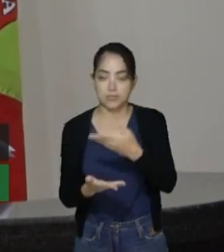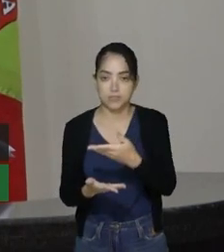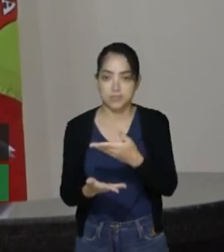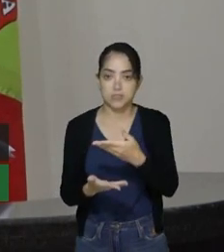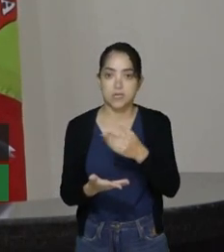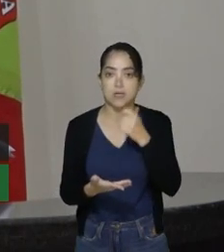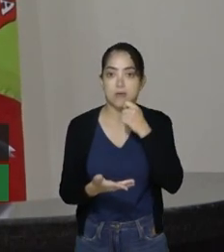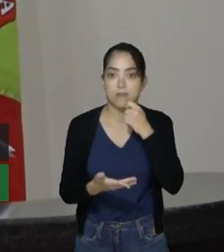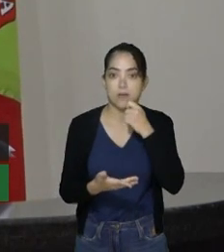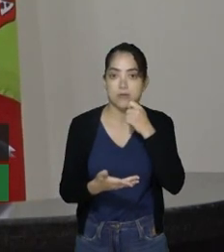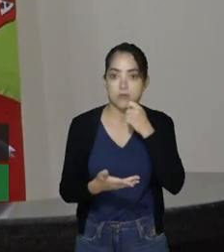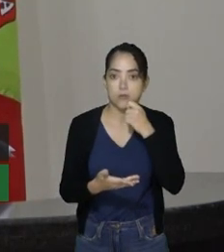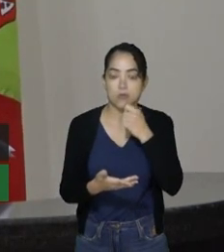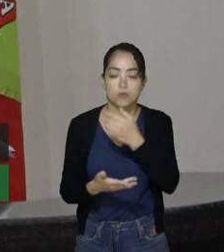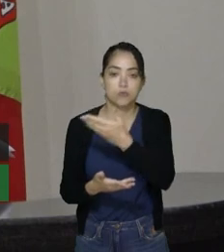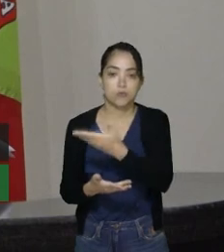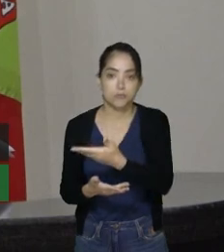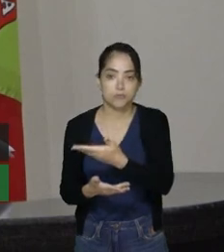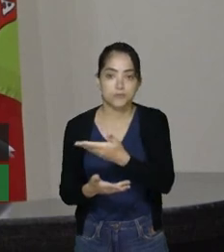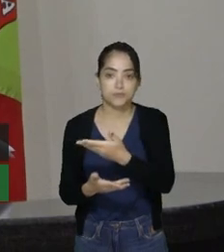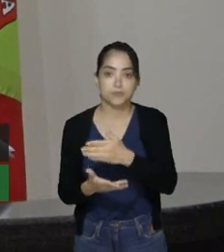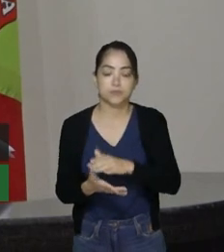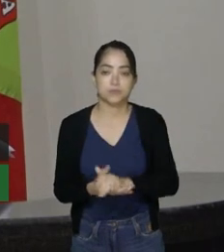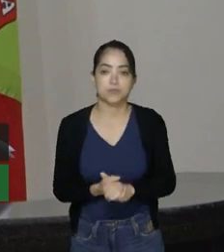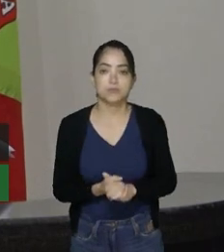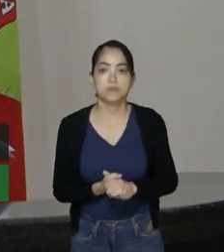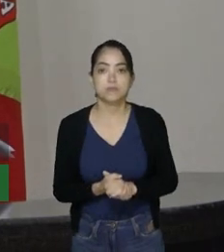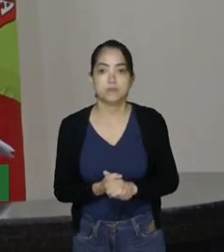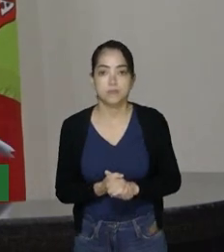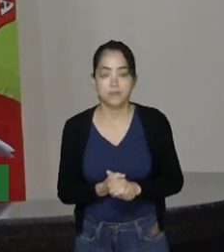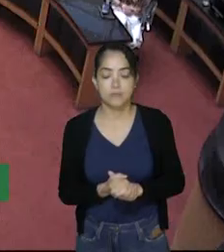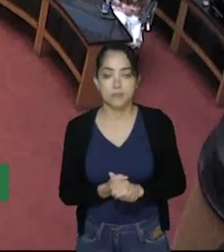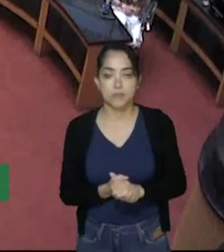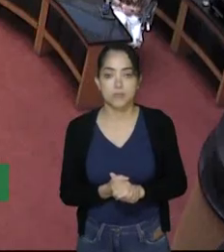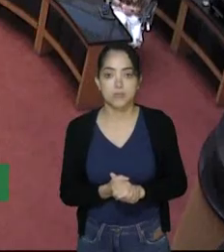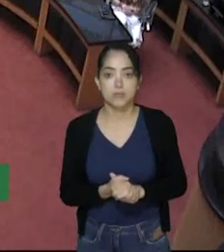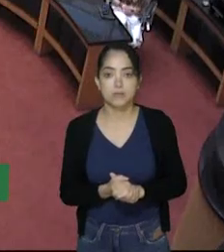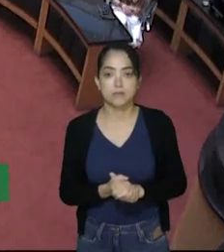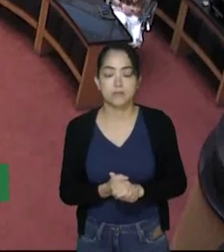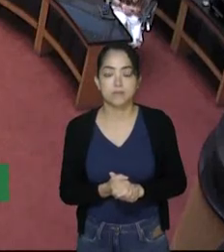e a Lu. Absurdo.